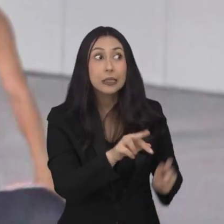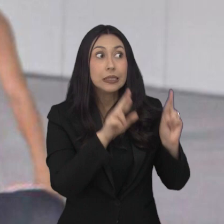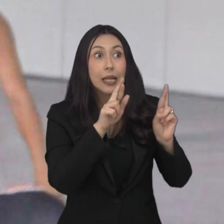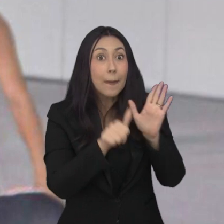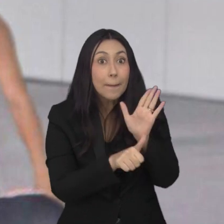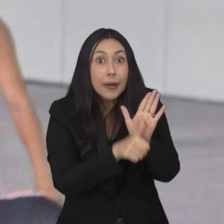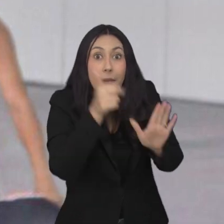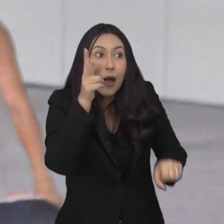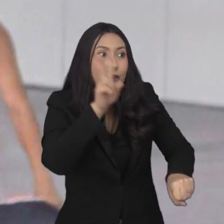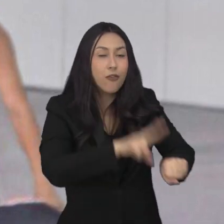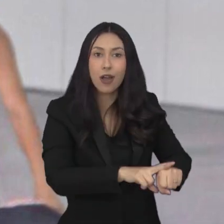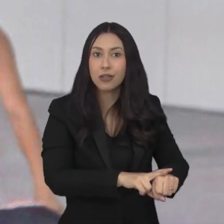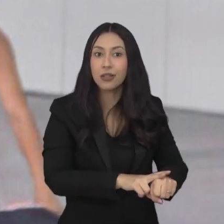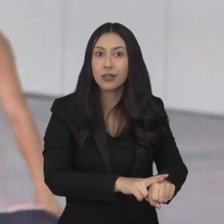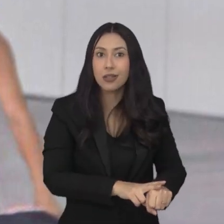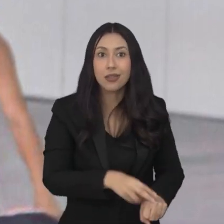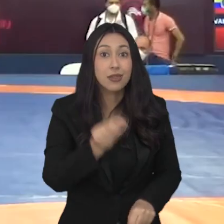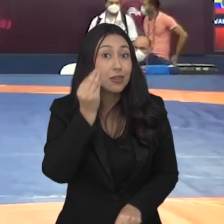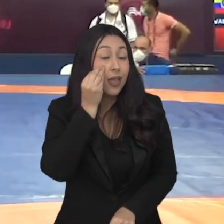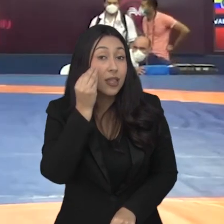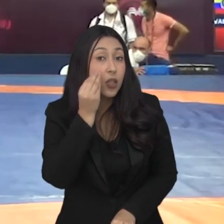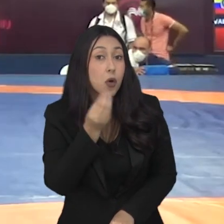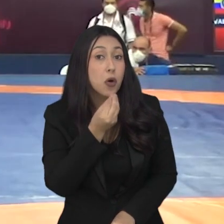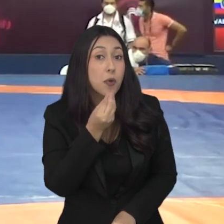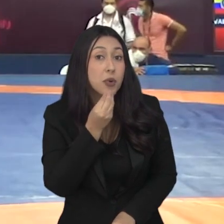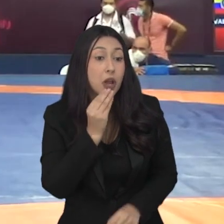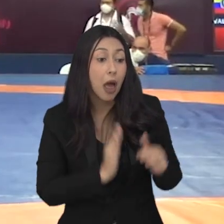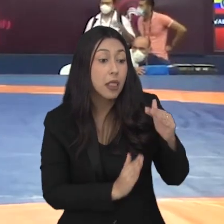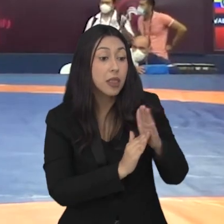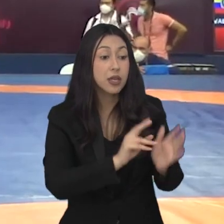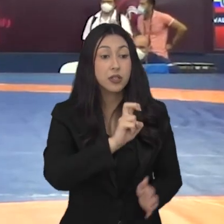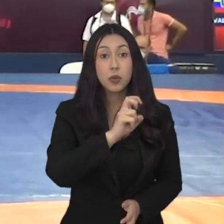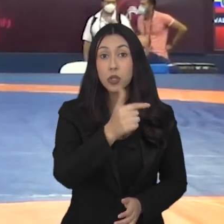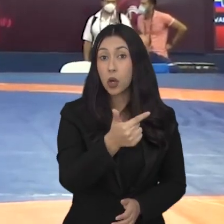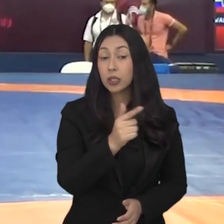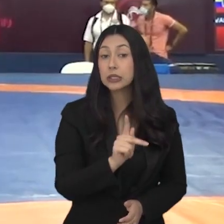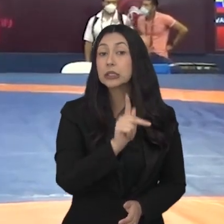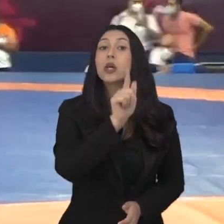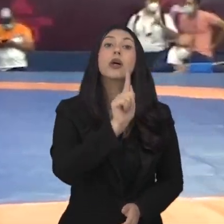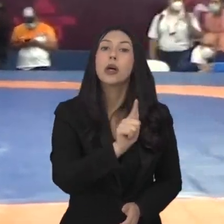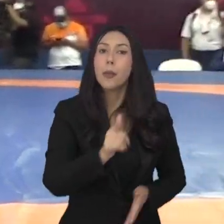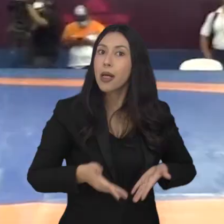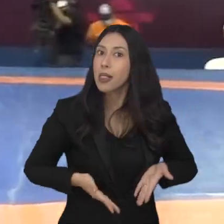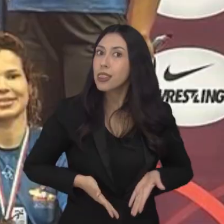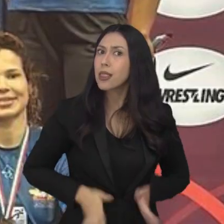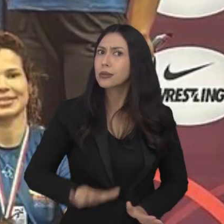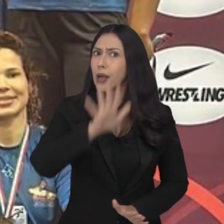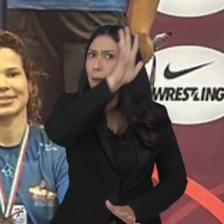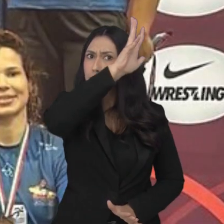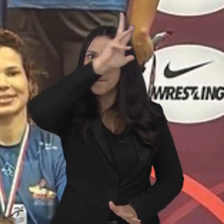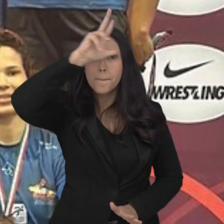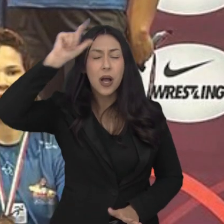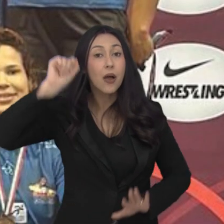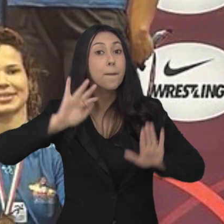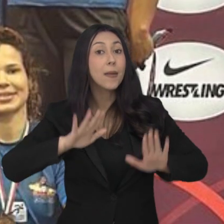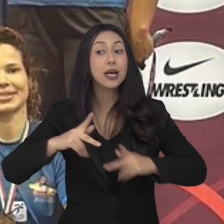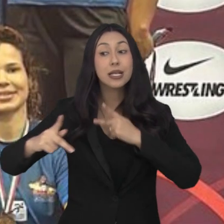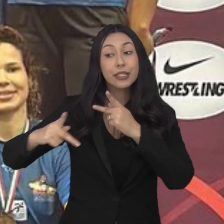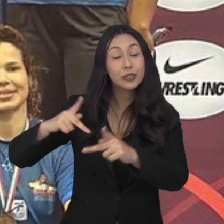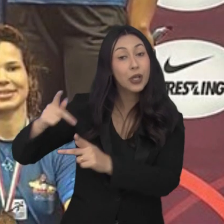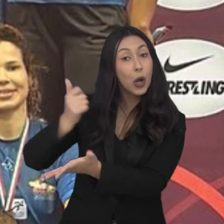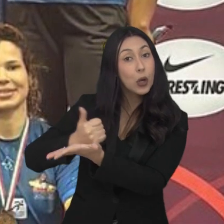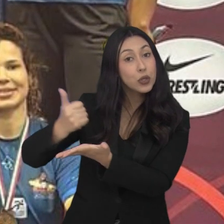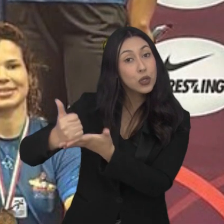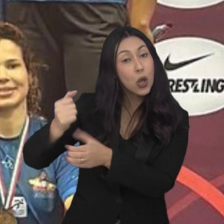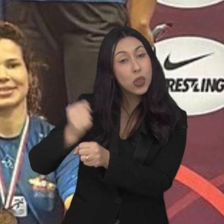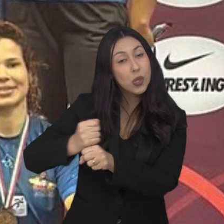espera participar pela primeira vez. Ela busca uma vaga na categoria até 52 quilos. Nasceu em Manaus e foi